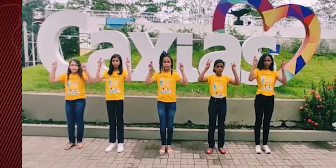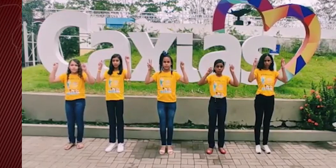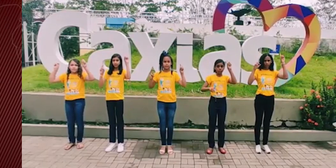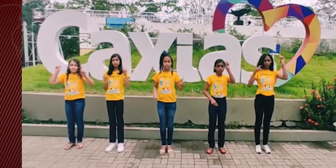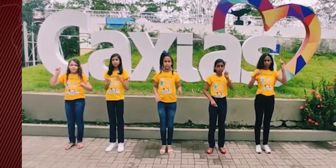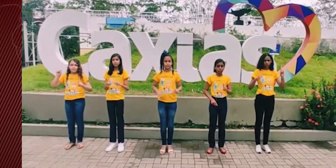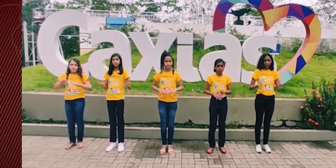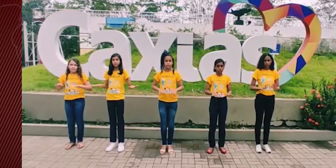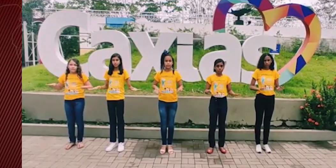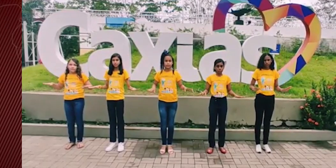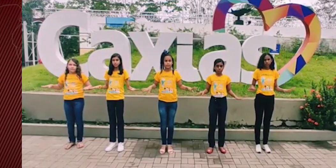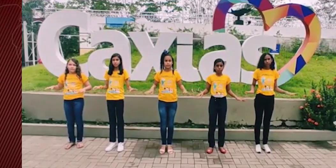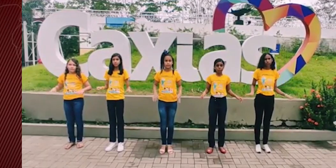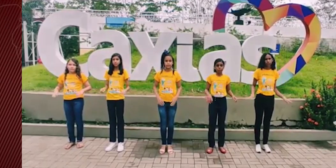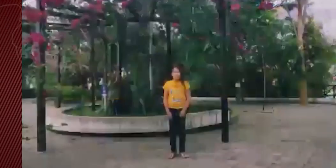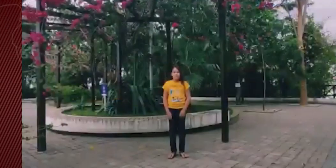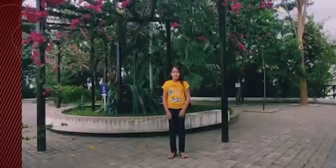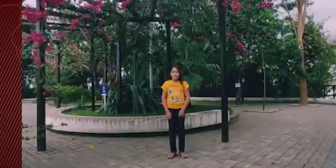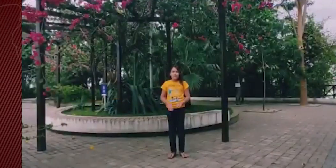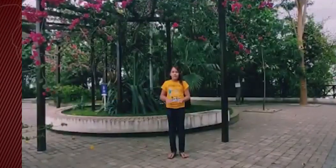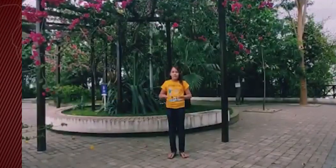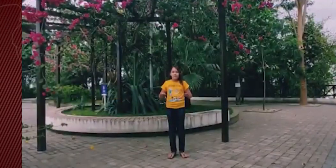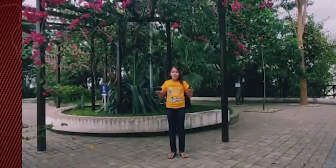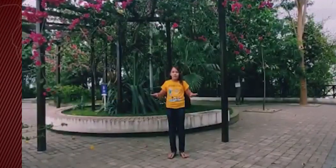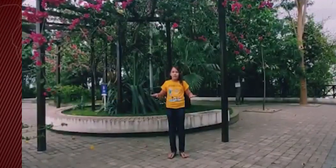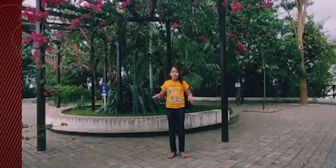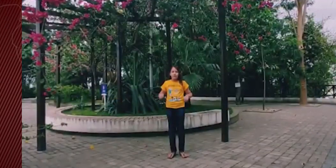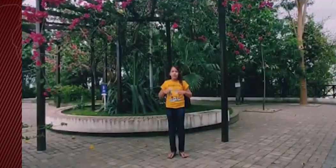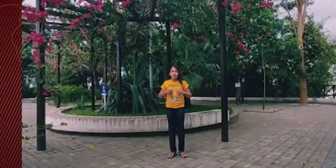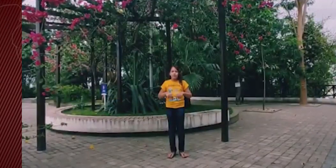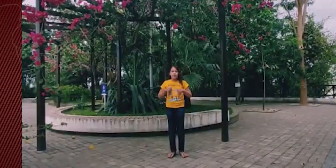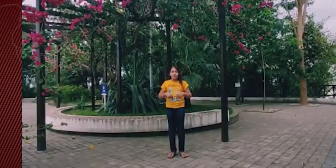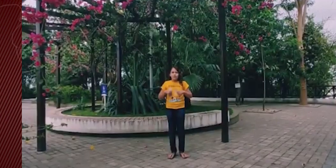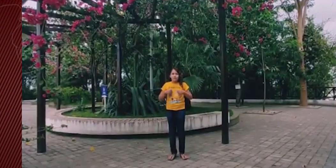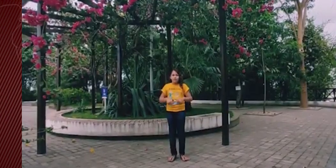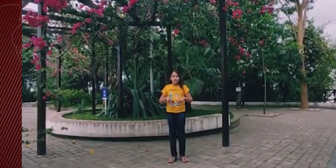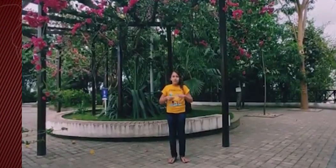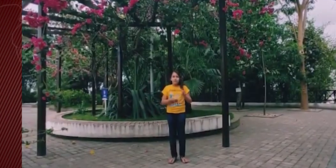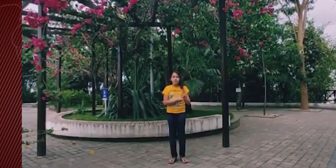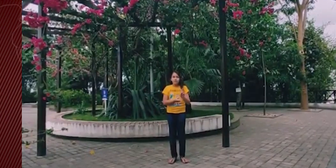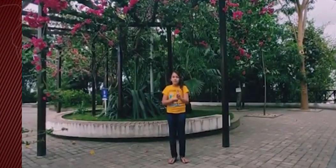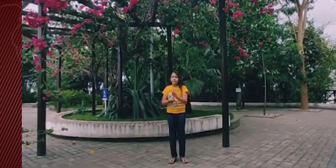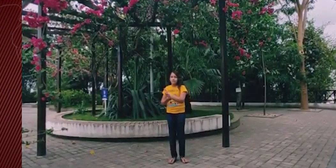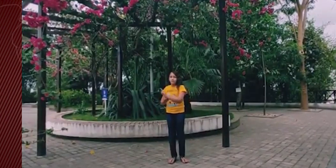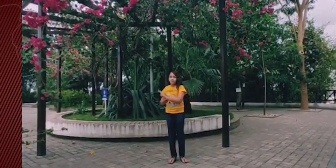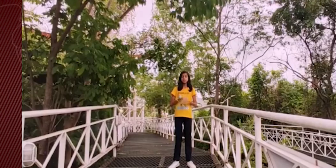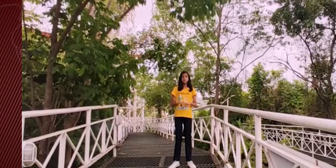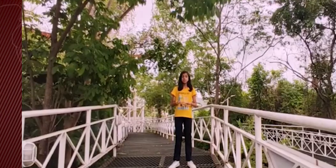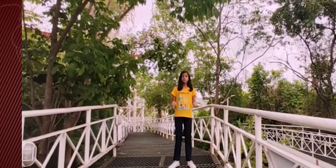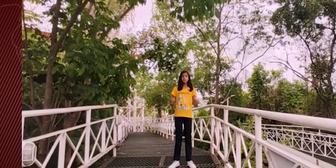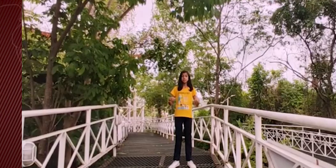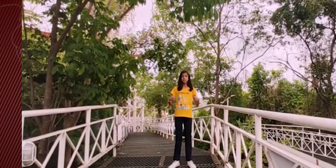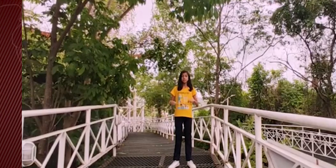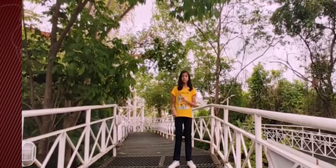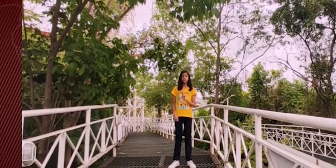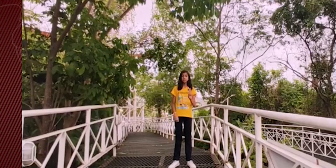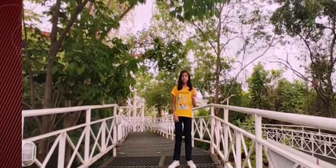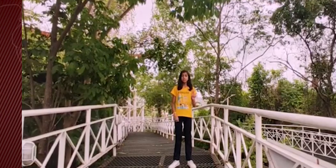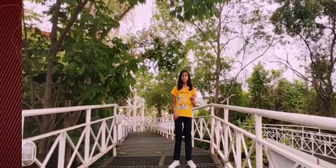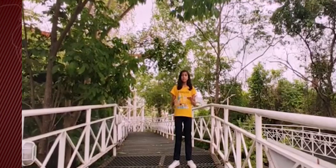foi aberta nesta quarta-feira pela Prefeitura de Caxias, por meio da Secretaria de Educação, Ciência e Tecnologia, a terceira edição da Feira